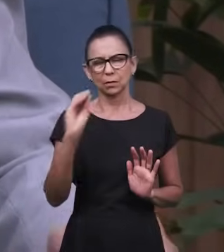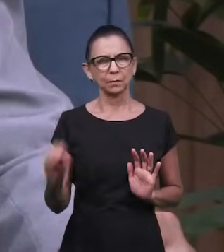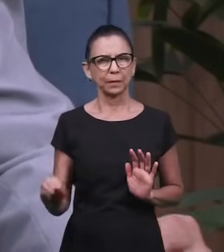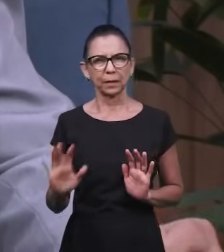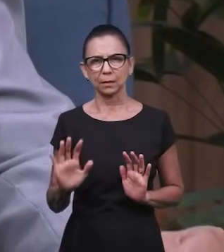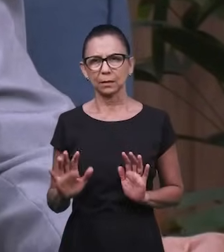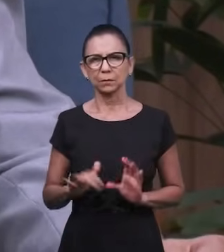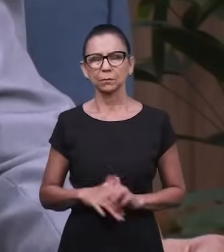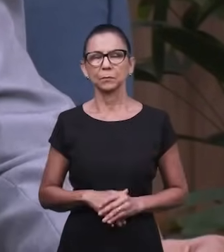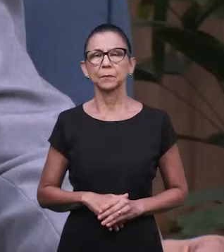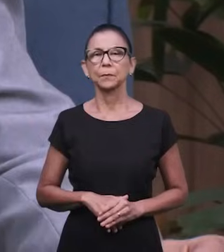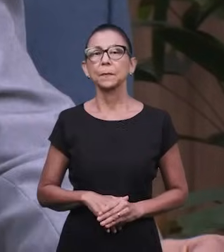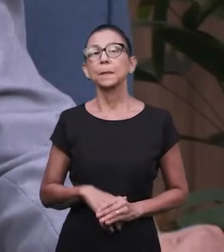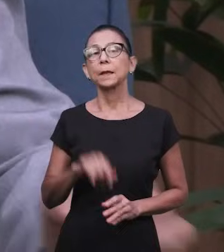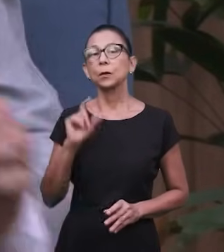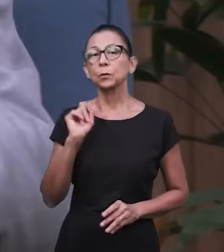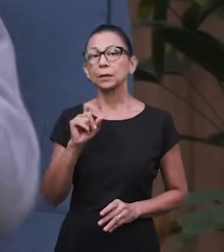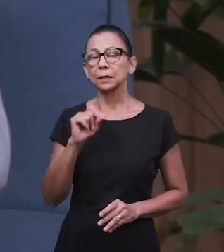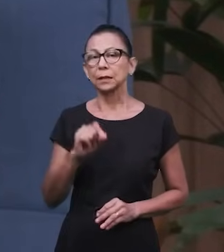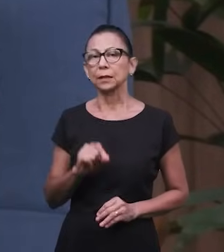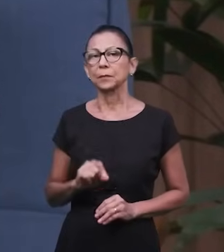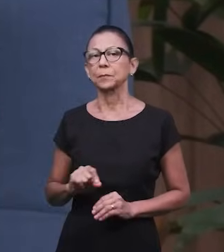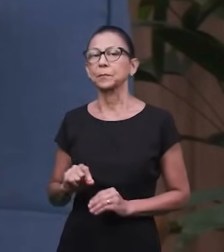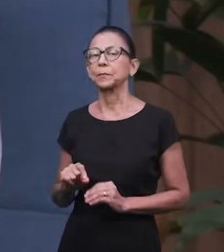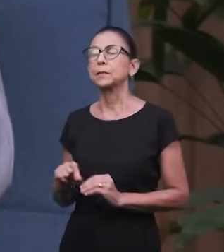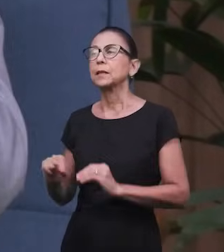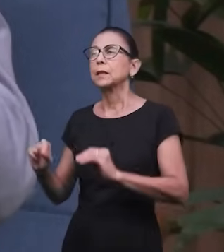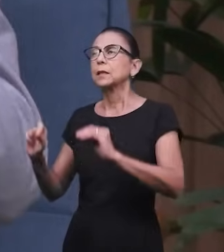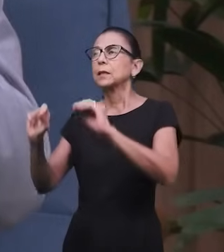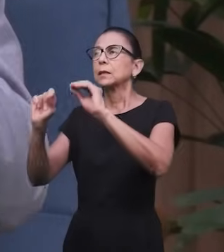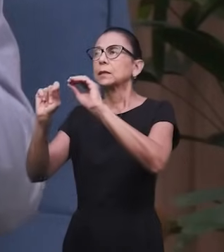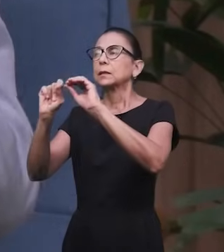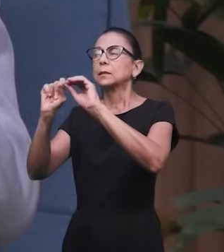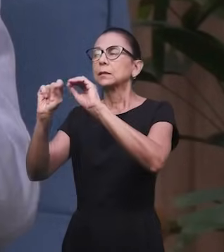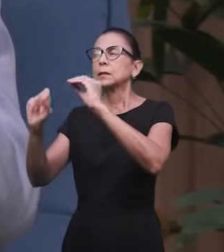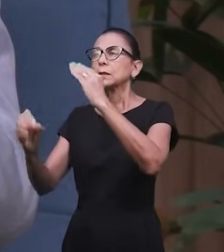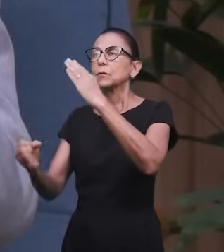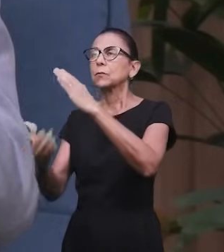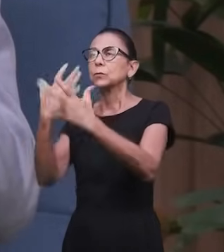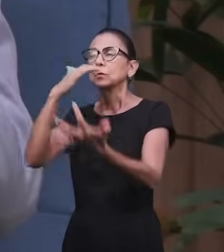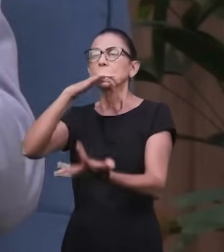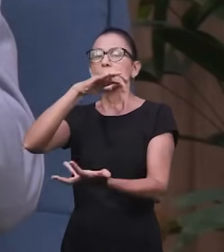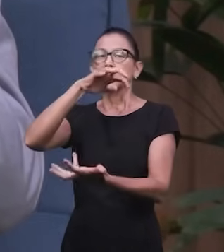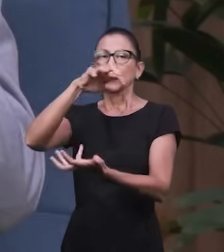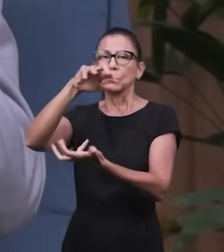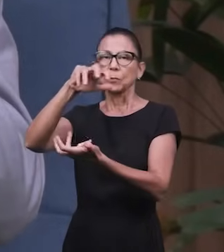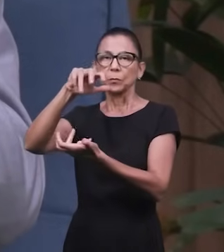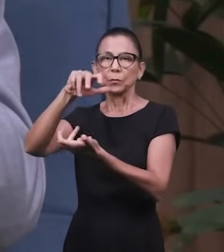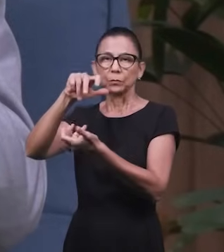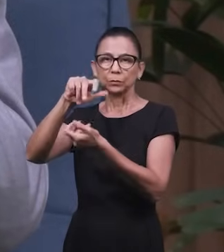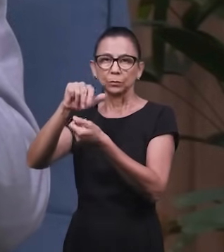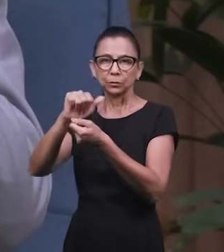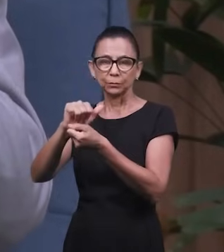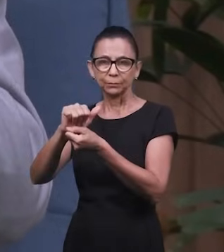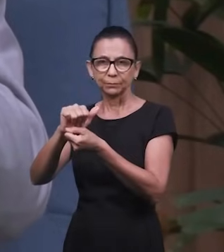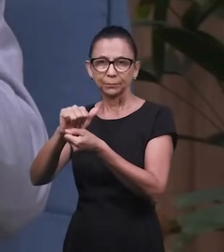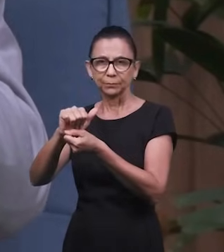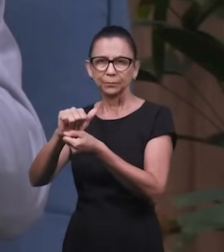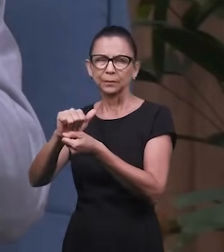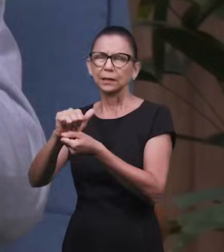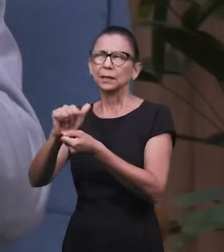desde a fundação do mundo. Amém. Há um projeto de Deus. Esse projeto é eterno e esse projeto